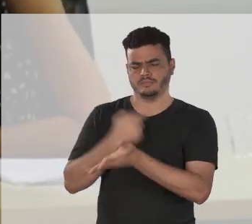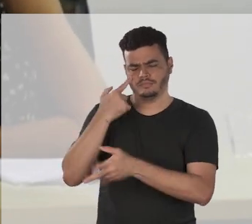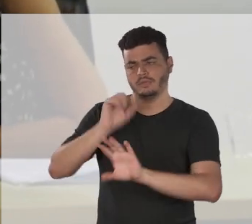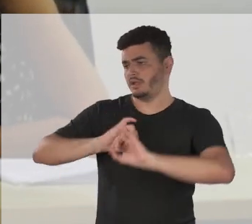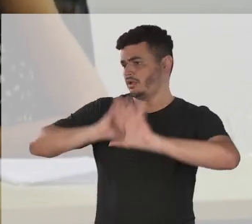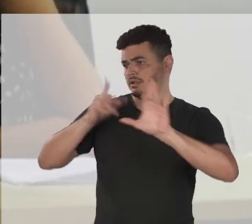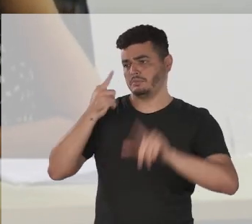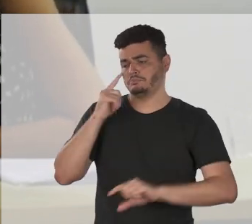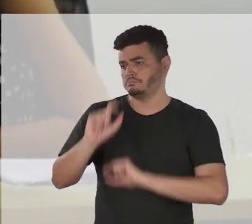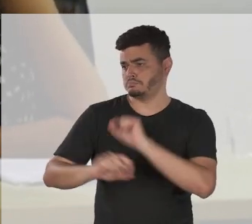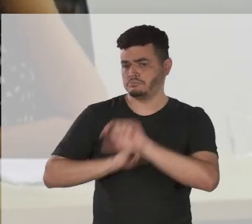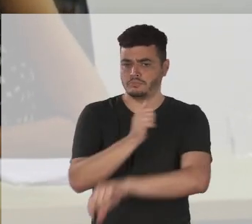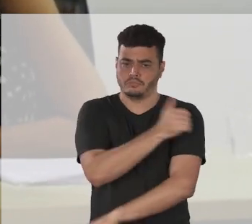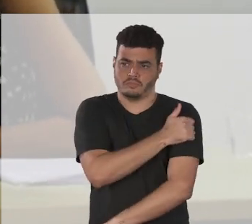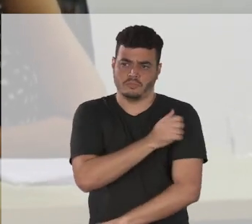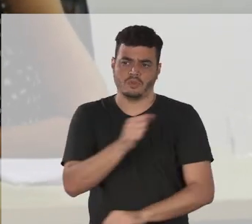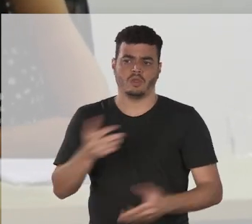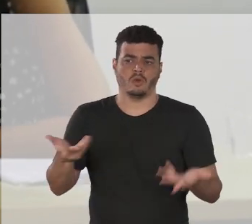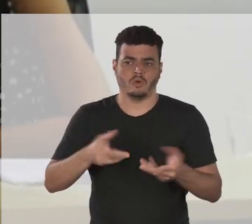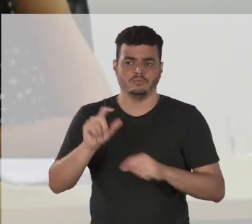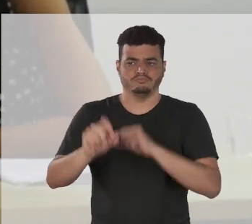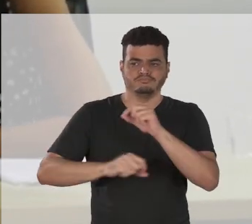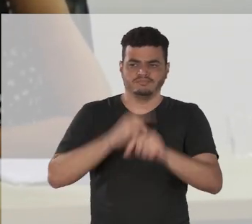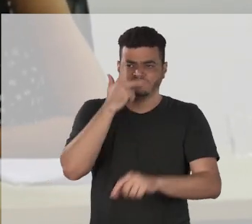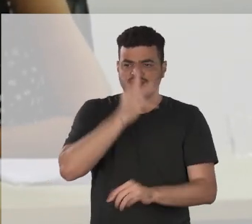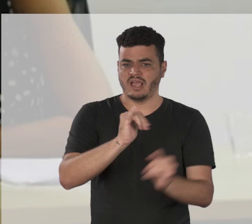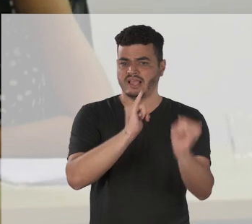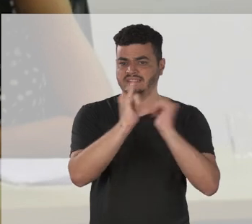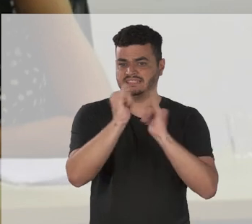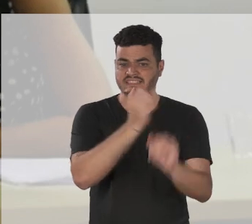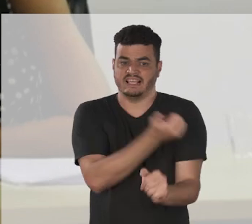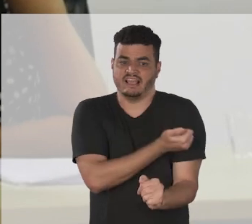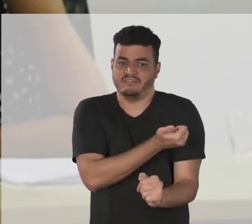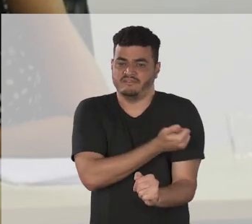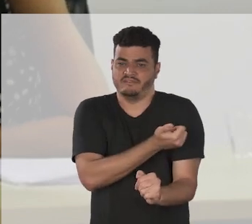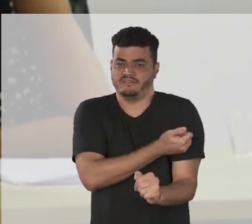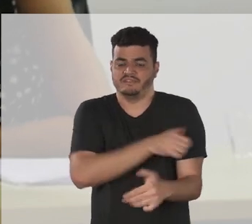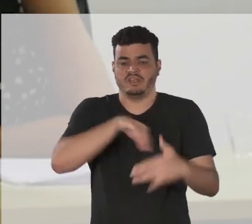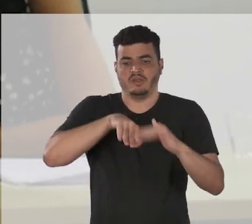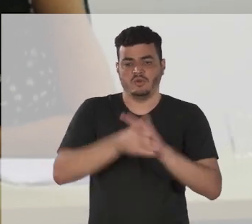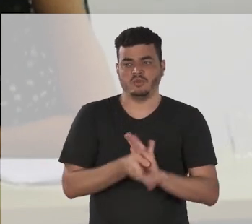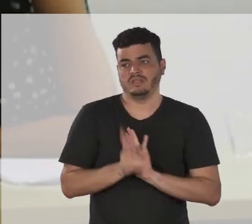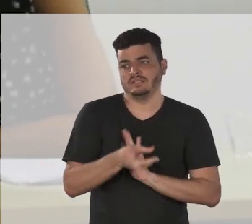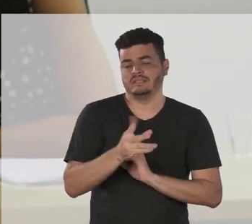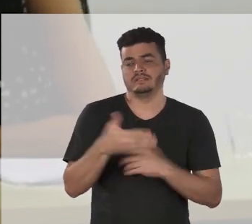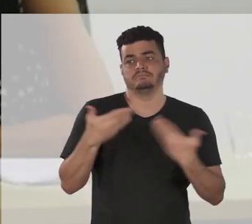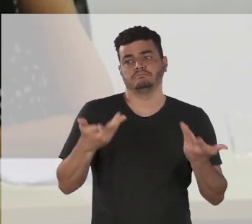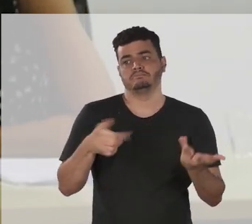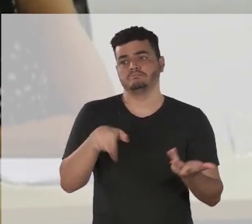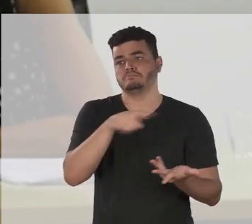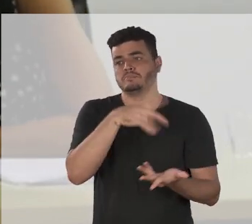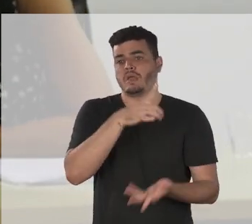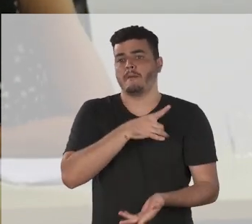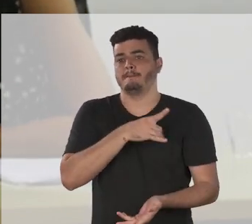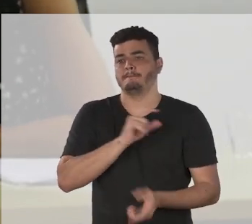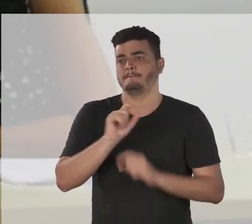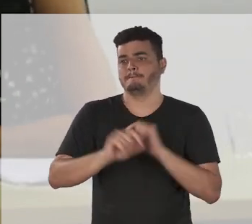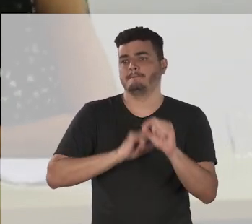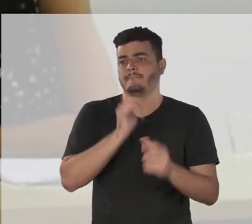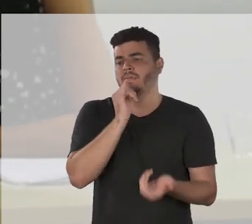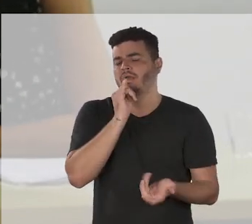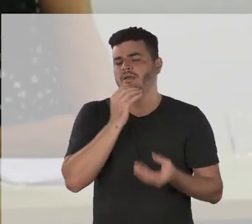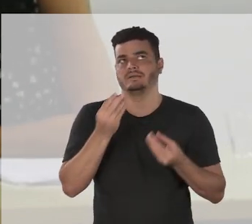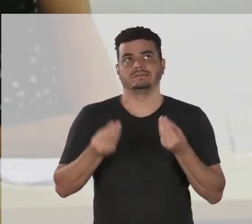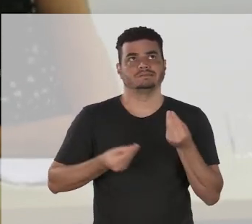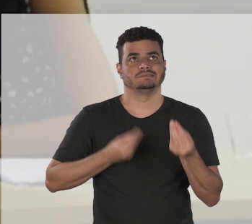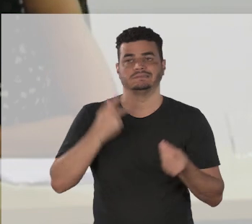Claro, as crianças, então, estão muito acostumadas ao tema de internet, então, creio que para evitar o medo de, consumirem,